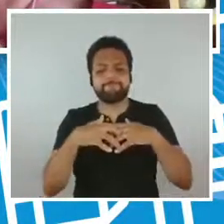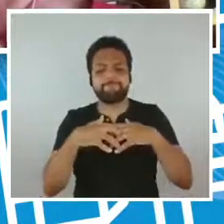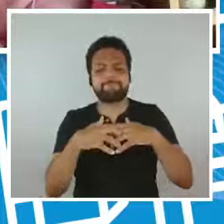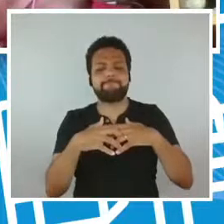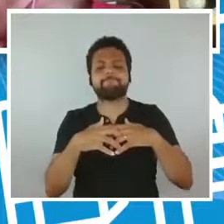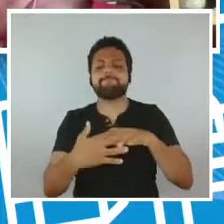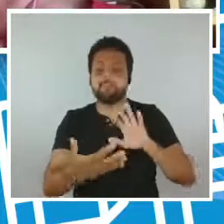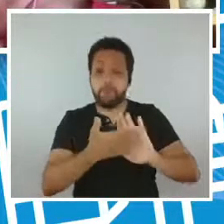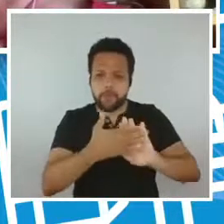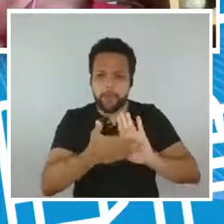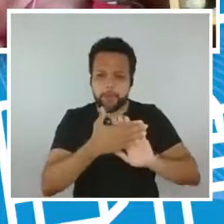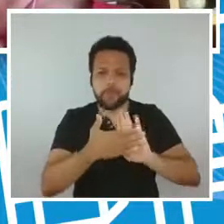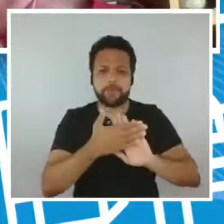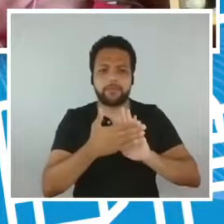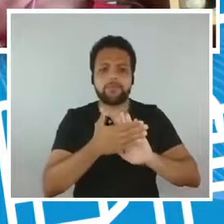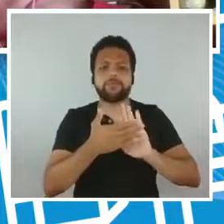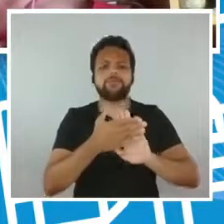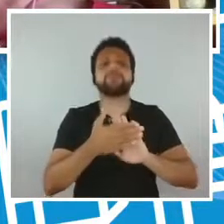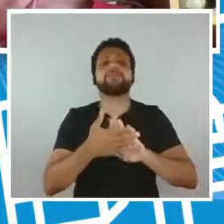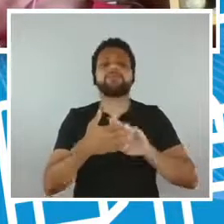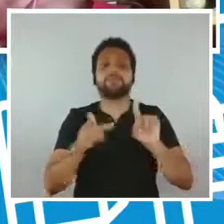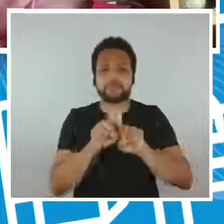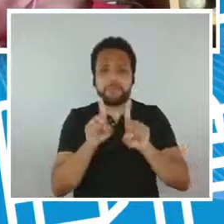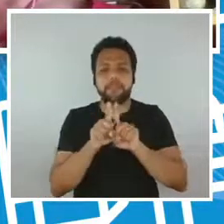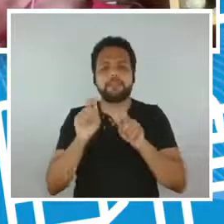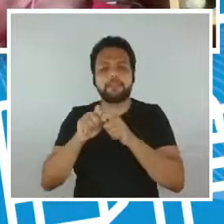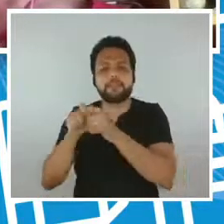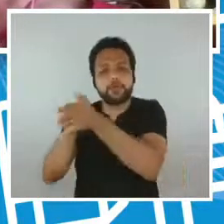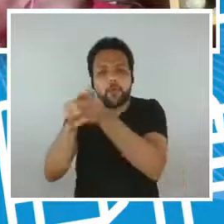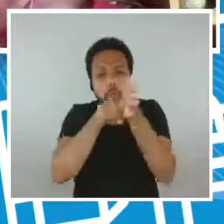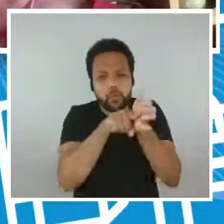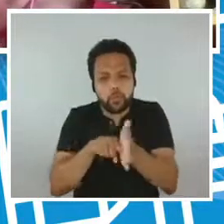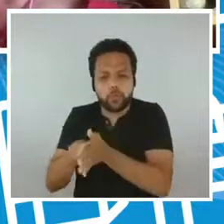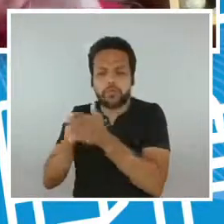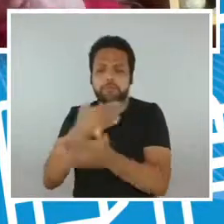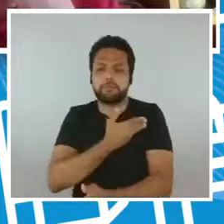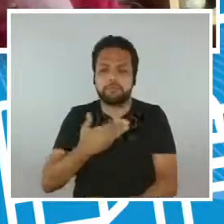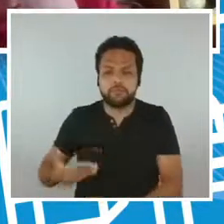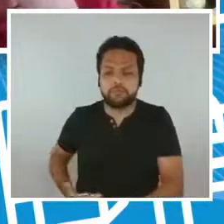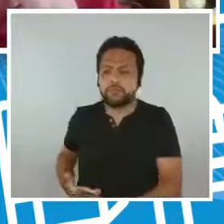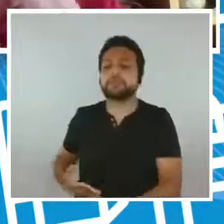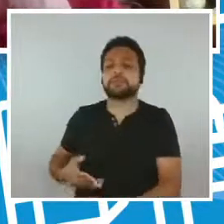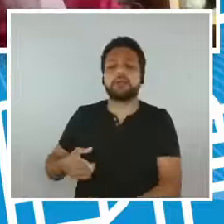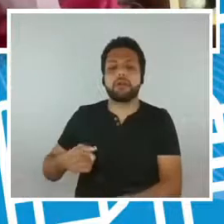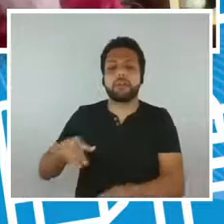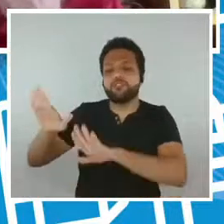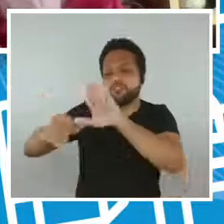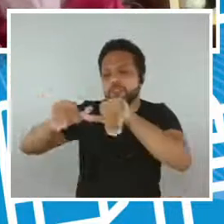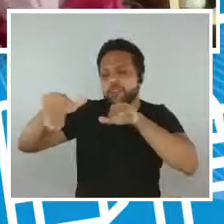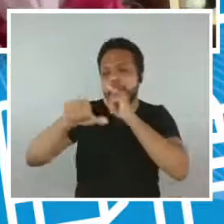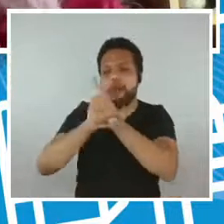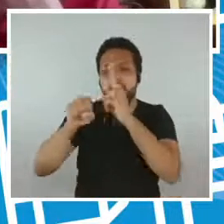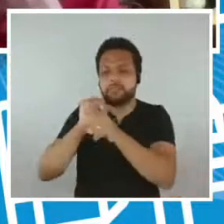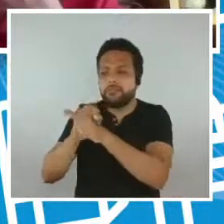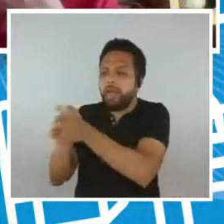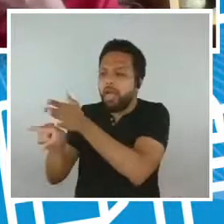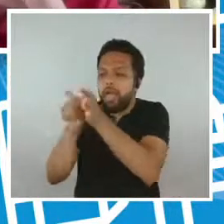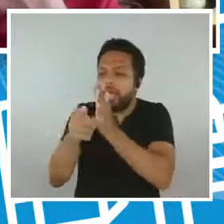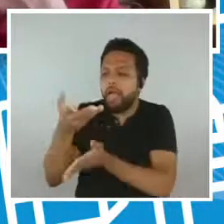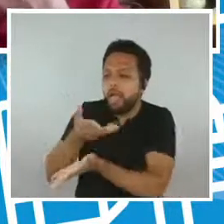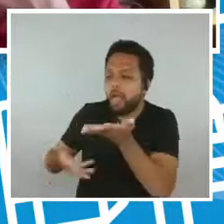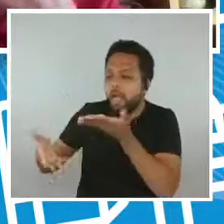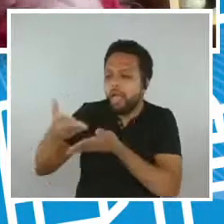proposta e gerando consulta pública e, portanto, organizando isso para